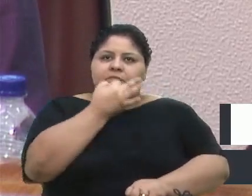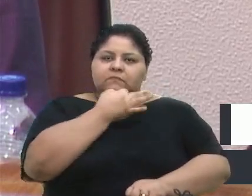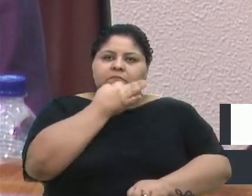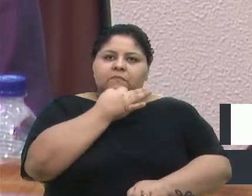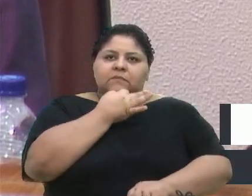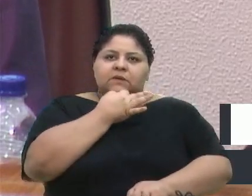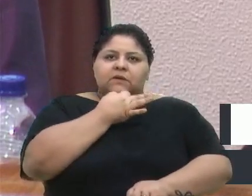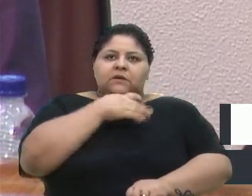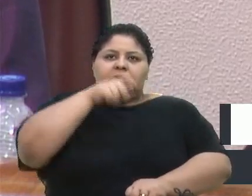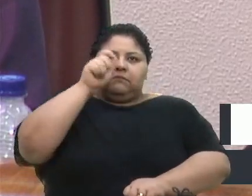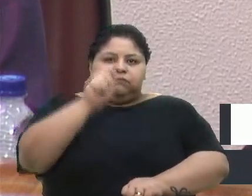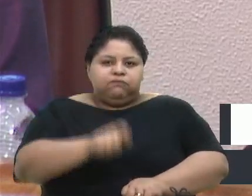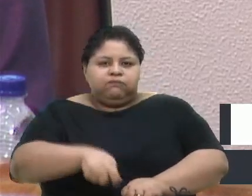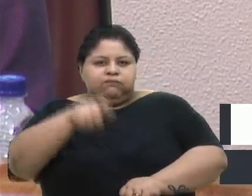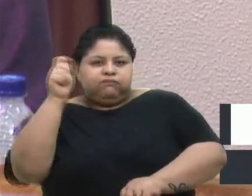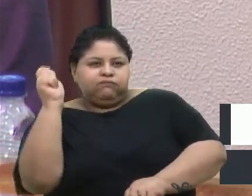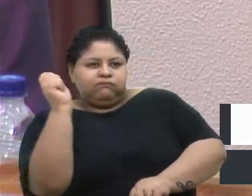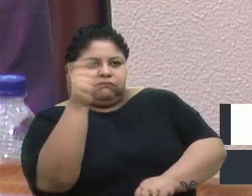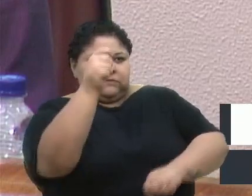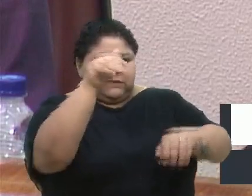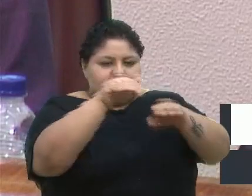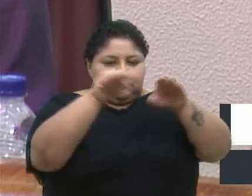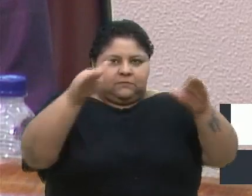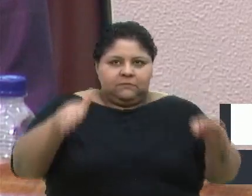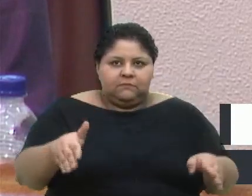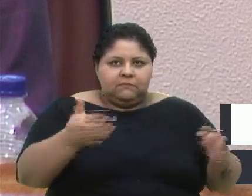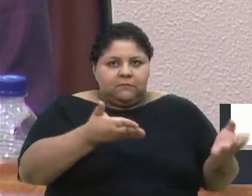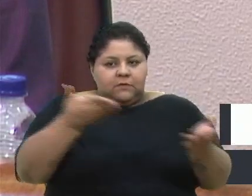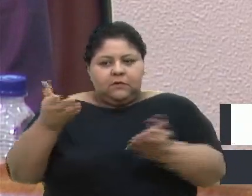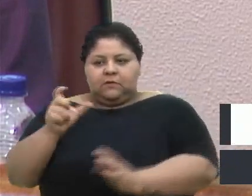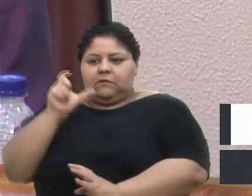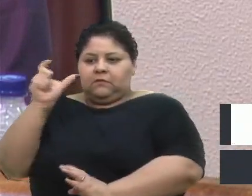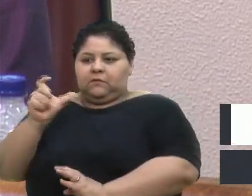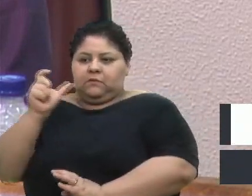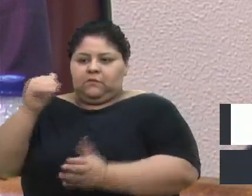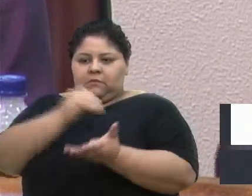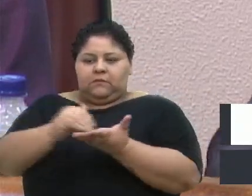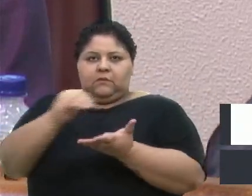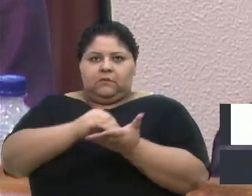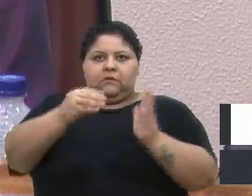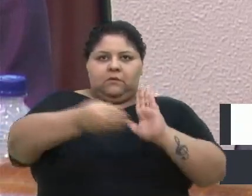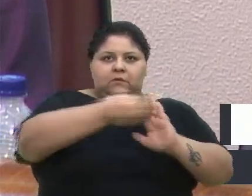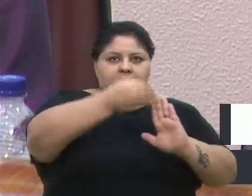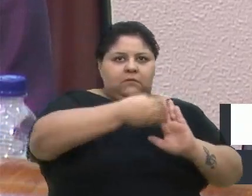Mesa. Passo a palavra ao primeiro secretário que faça a leitura do ofício número